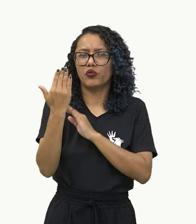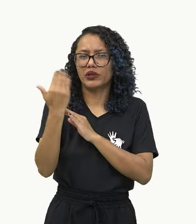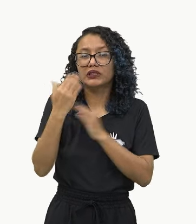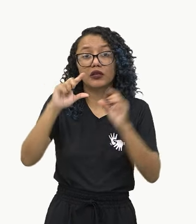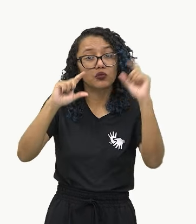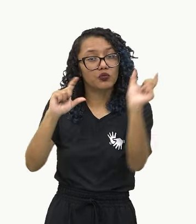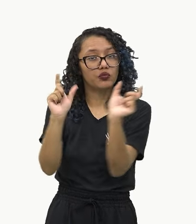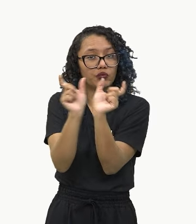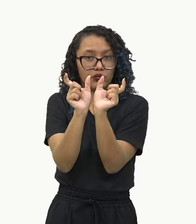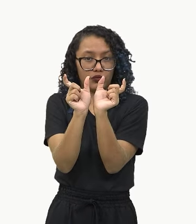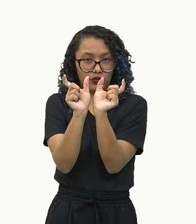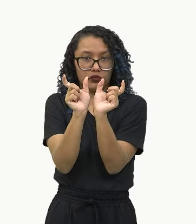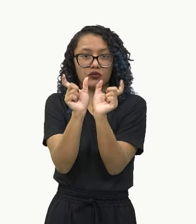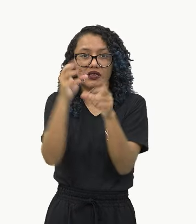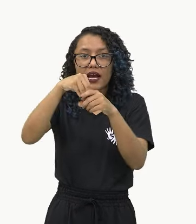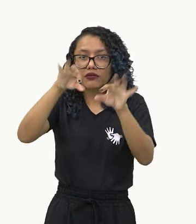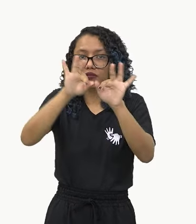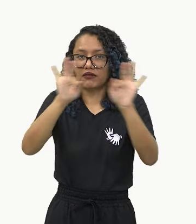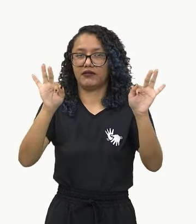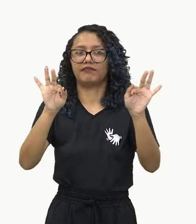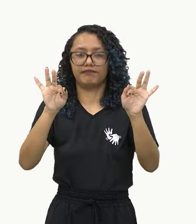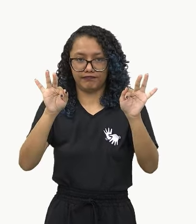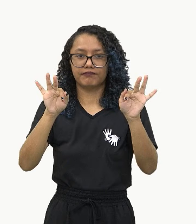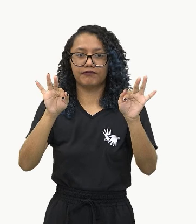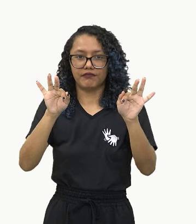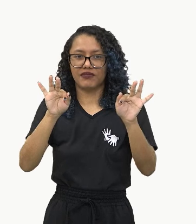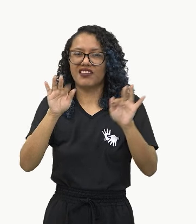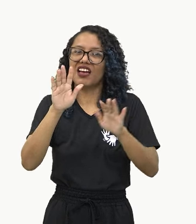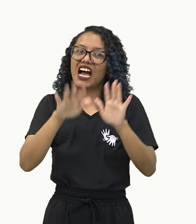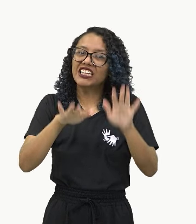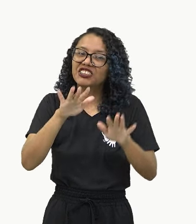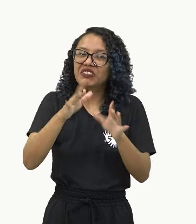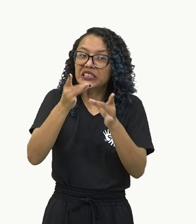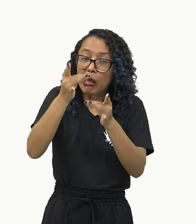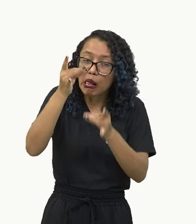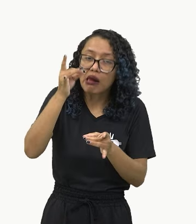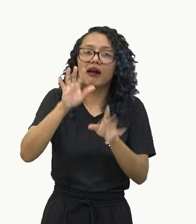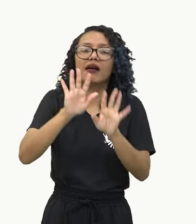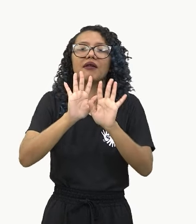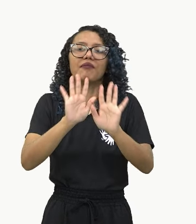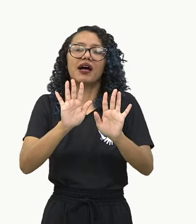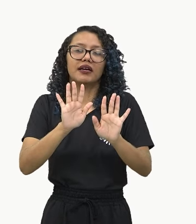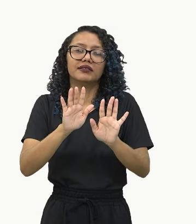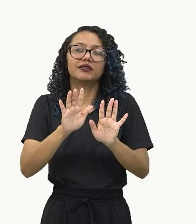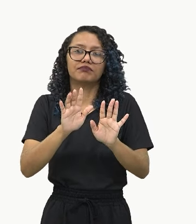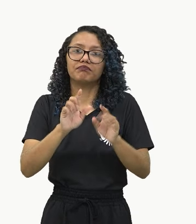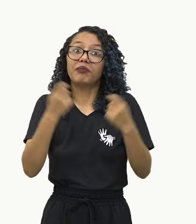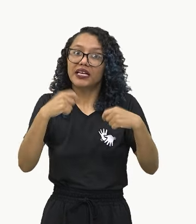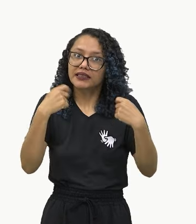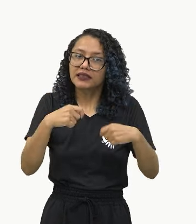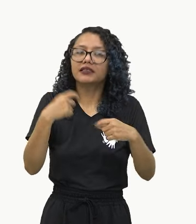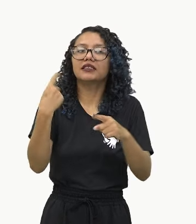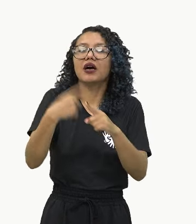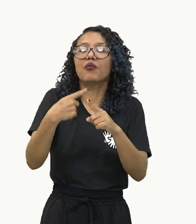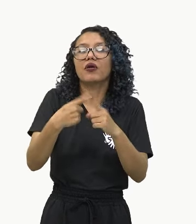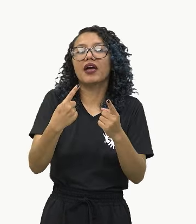né, aplicado na frase. Fica um pouco grande, né? Mas ele tem um sentido, um